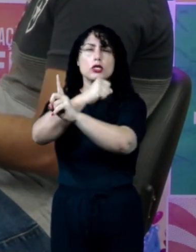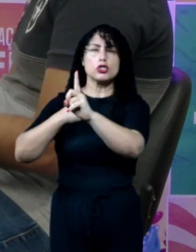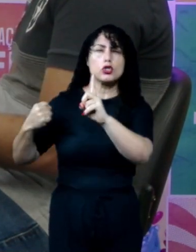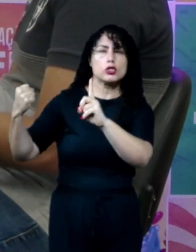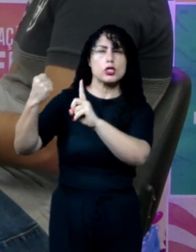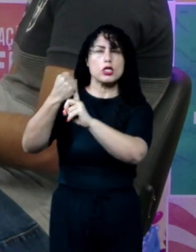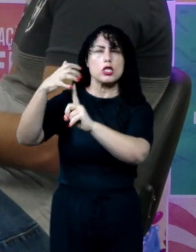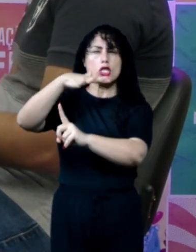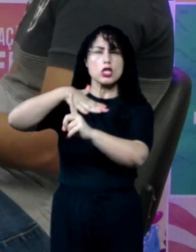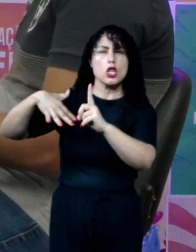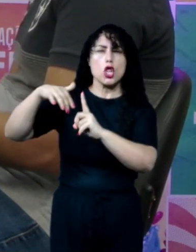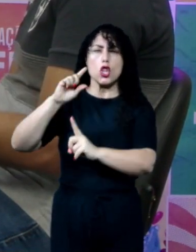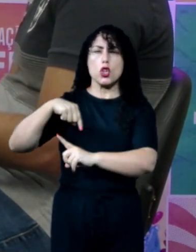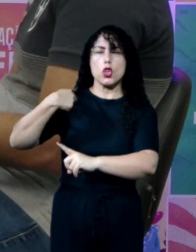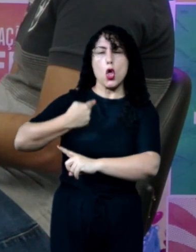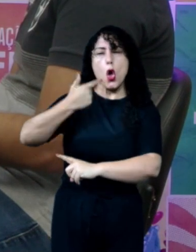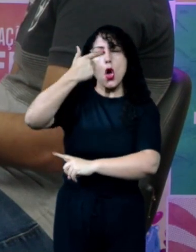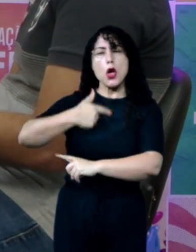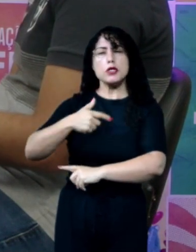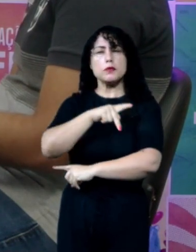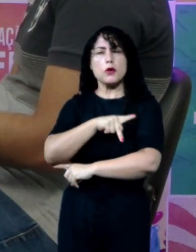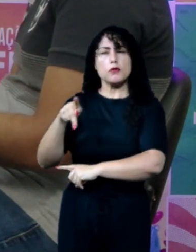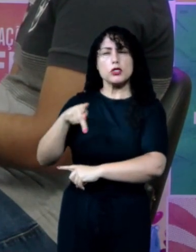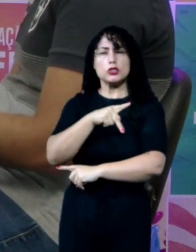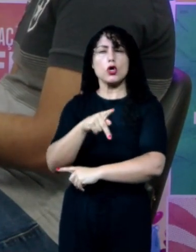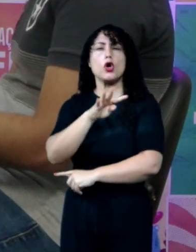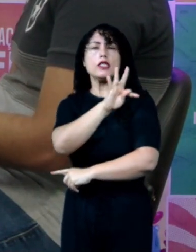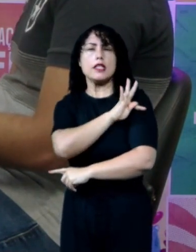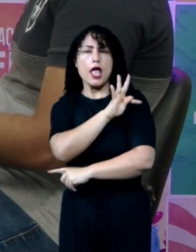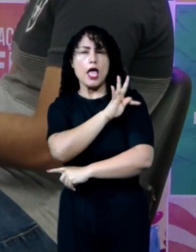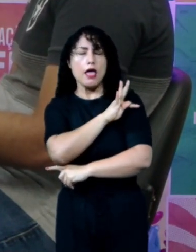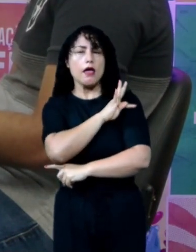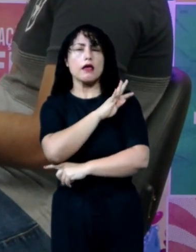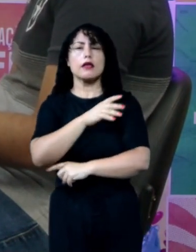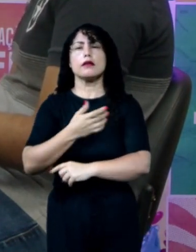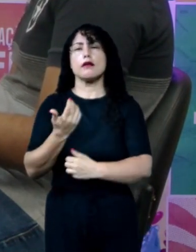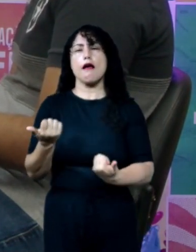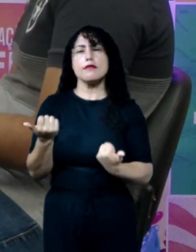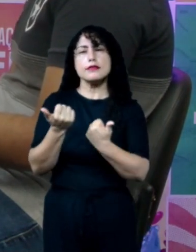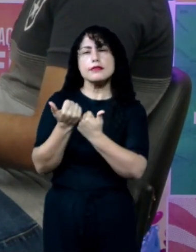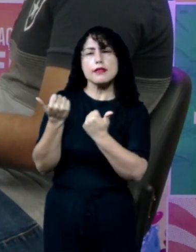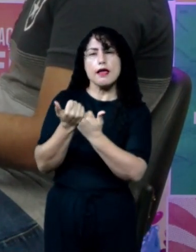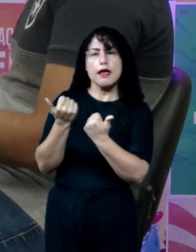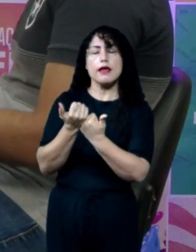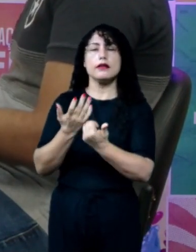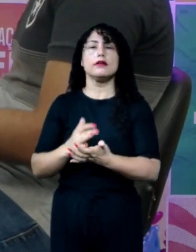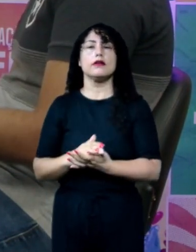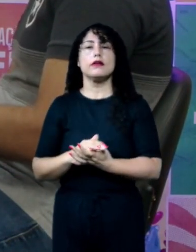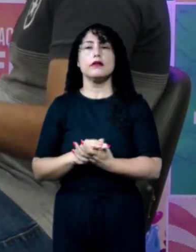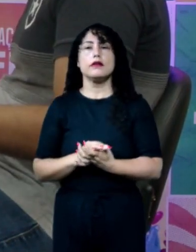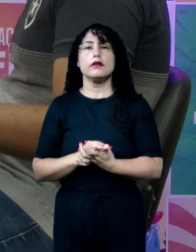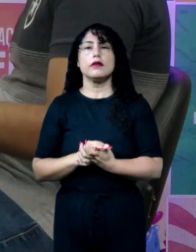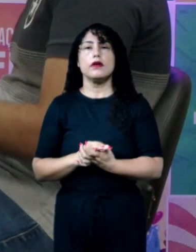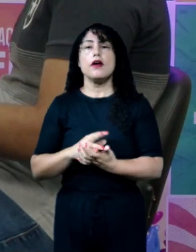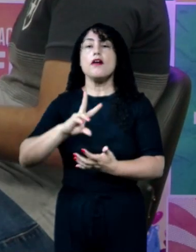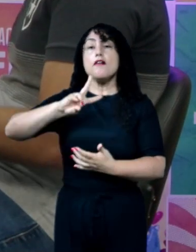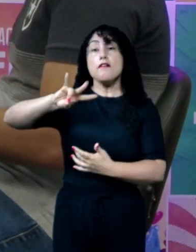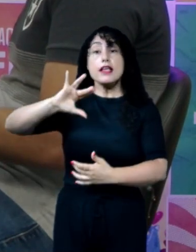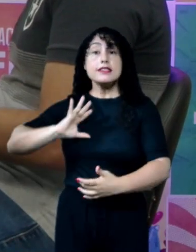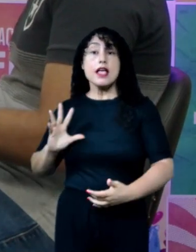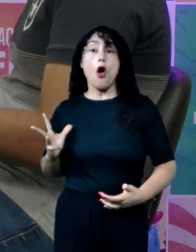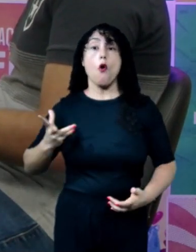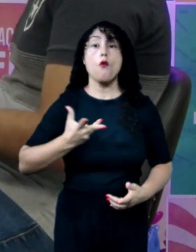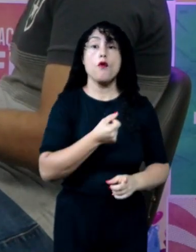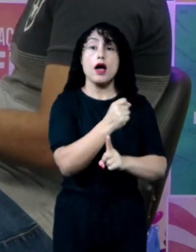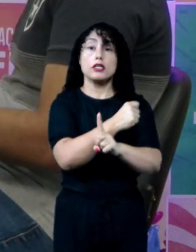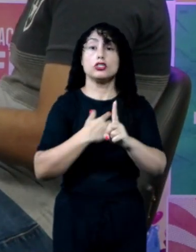Assim, nós, educadores, professores, técnicos, assistentes, vamos resolver salvar a sociedade. Mas